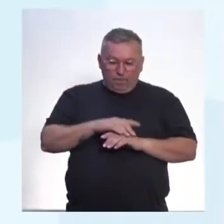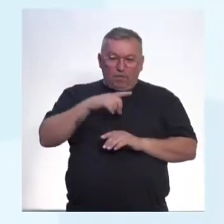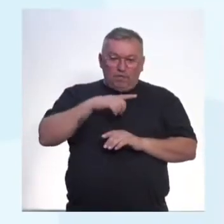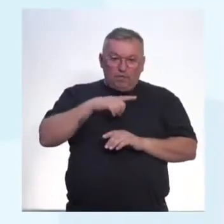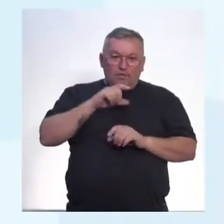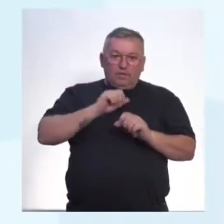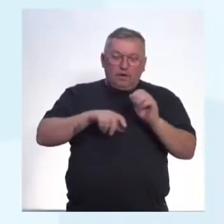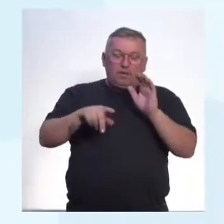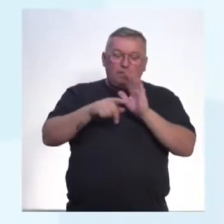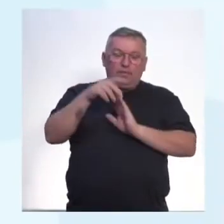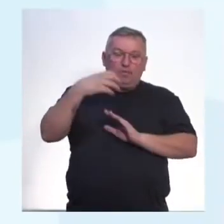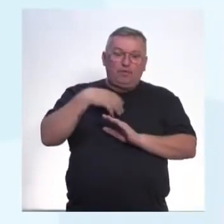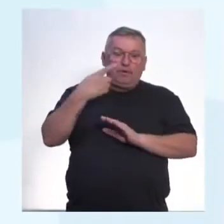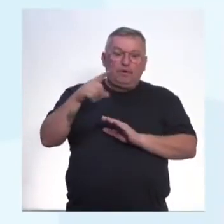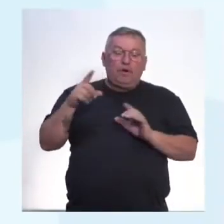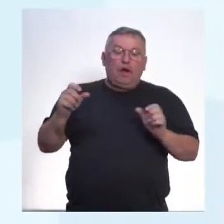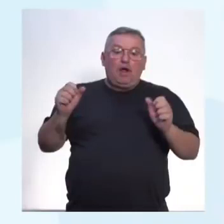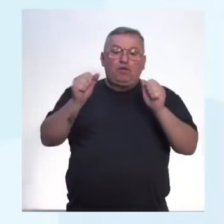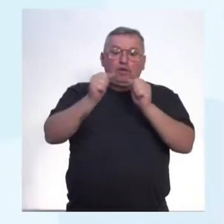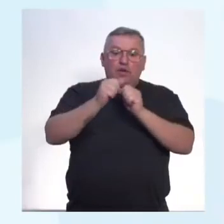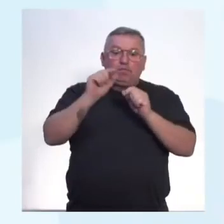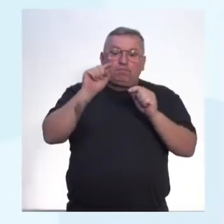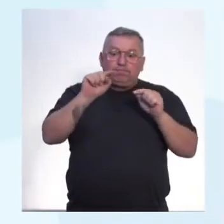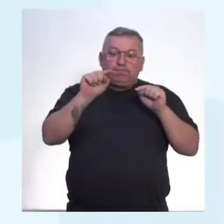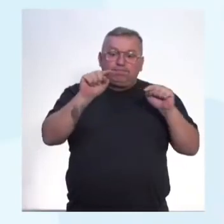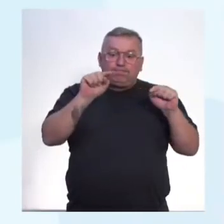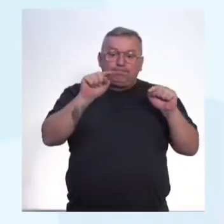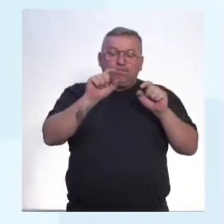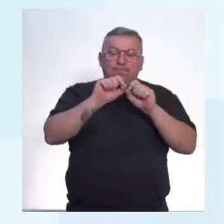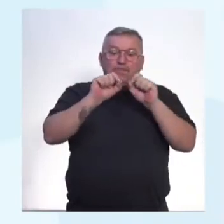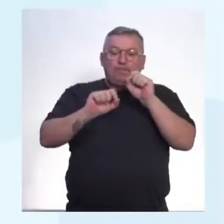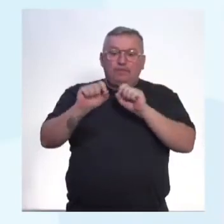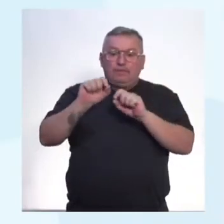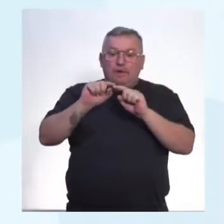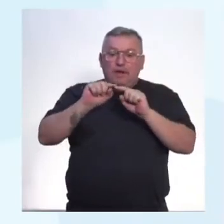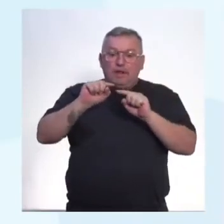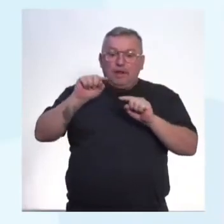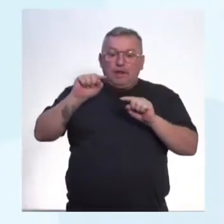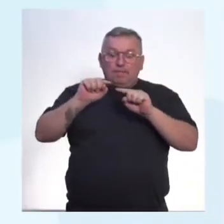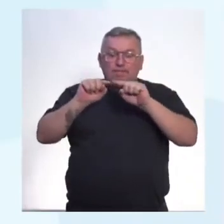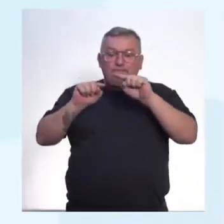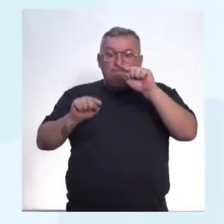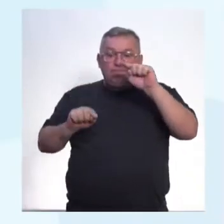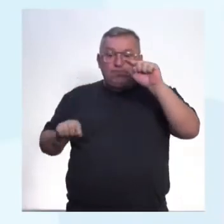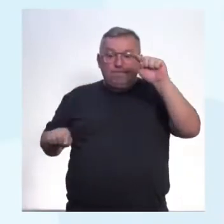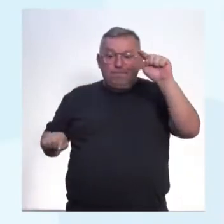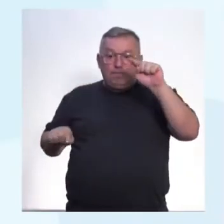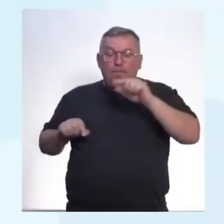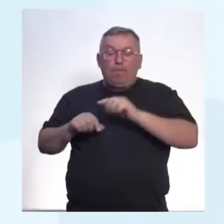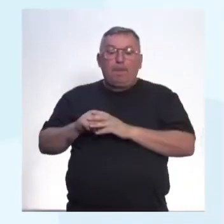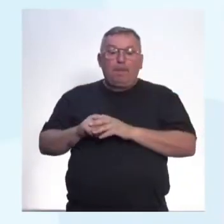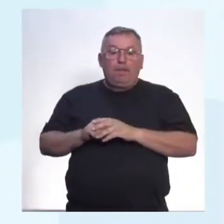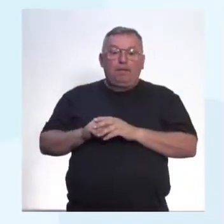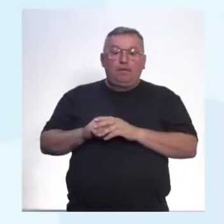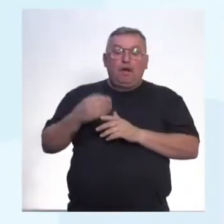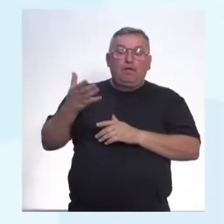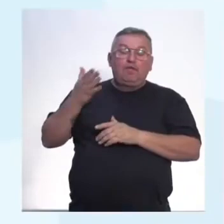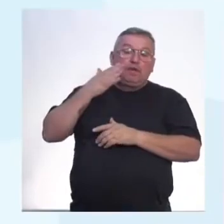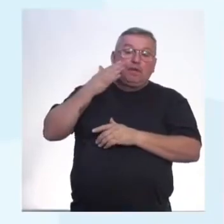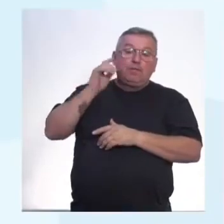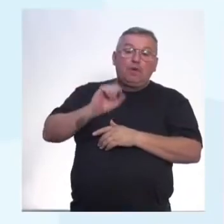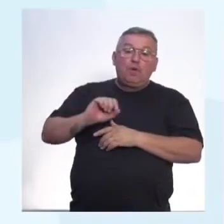tem uma característica, a junção desses pontos vai formar uma linha reta. Ok? E aí o que a gente quer saber? Que